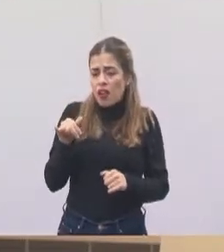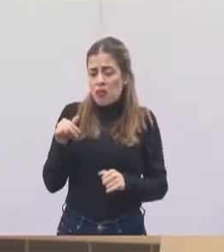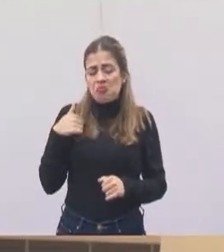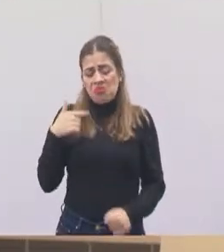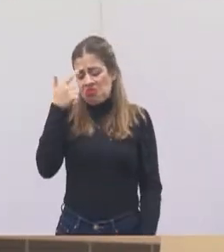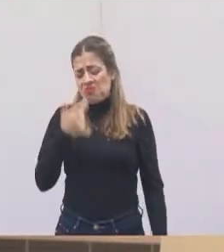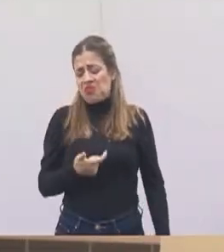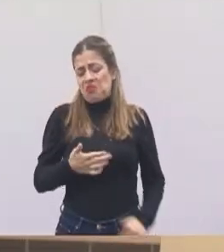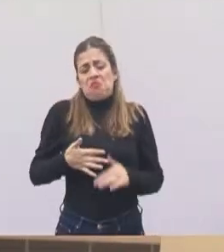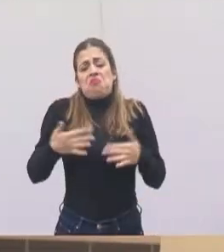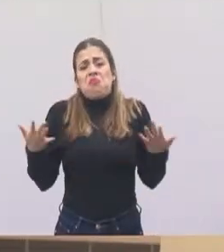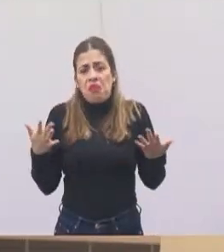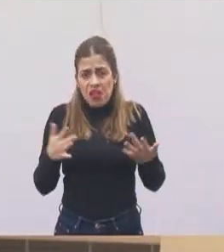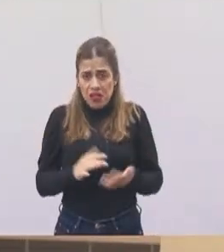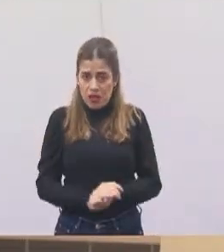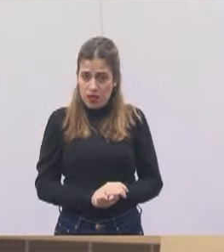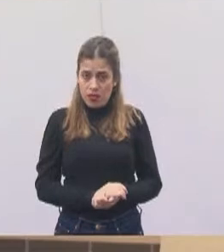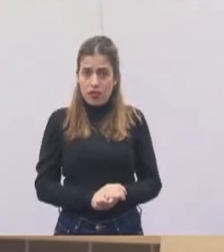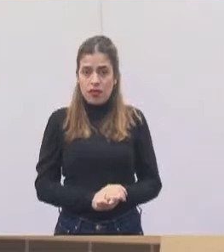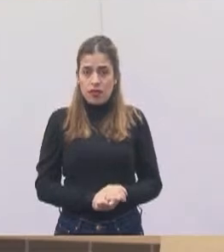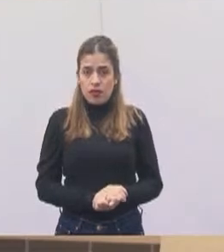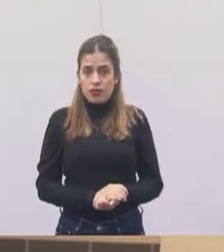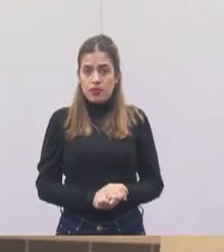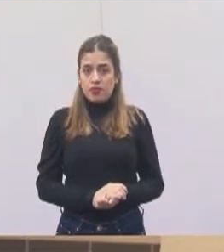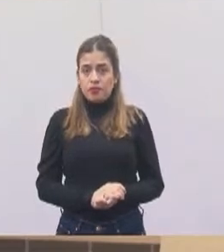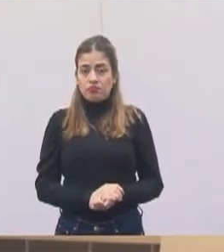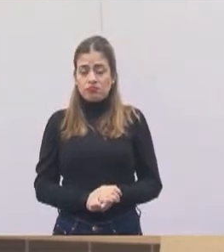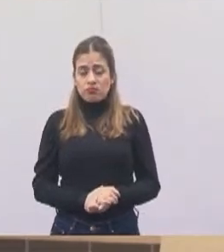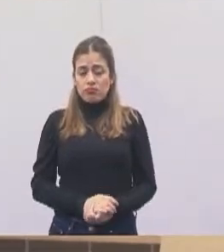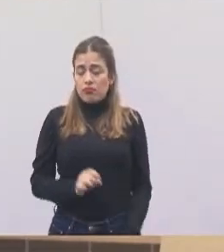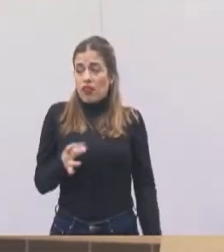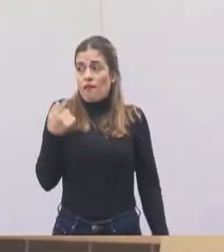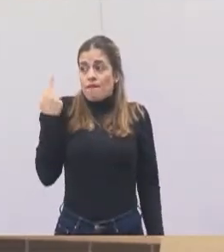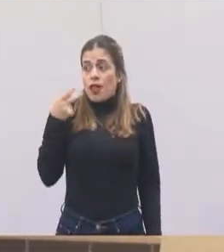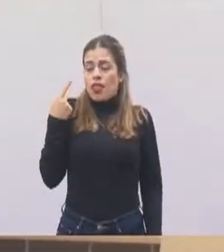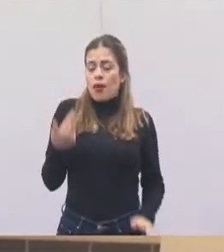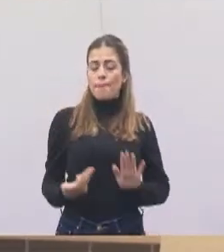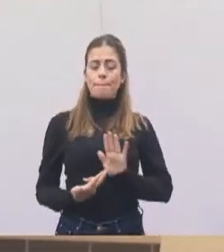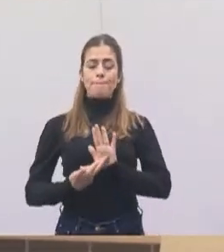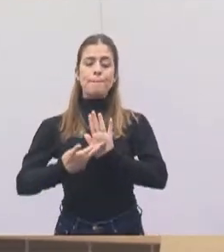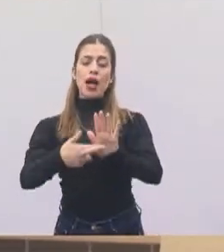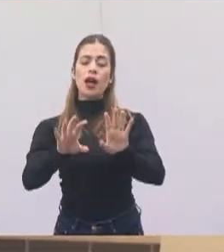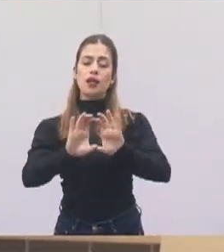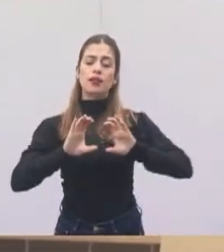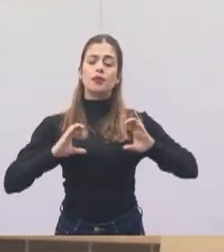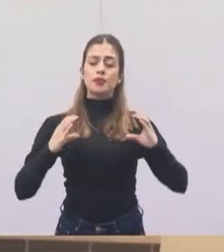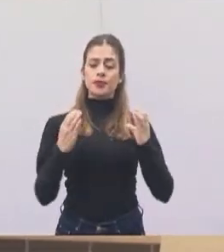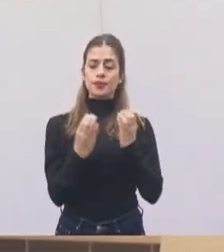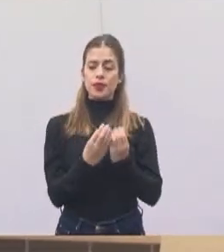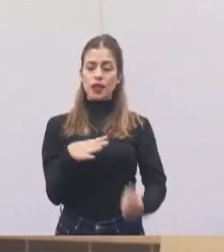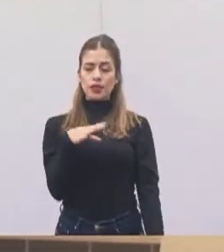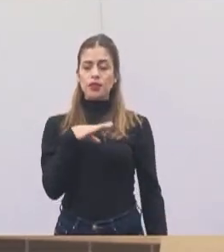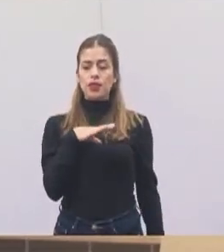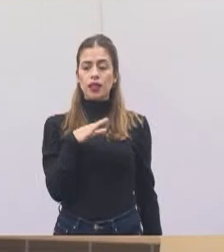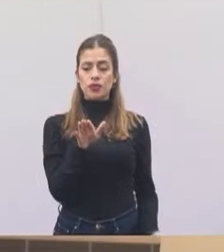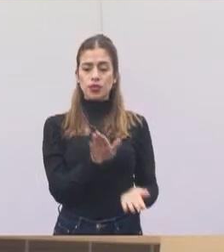Quem somos nós? Somos meros vereadores representando a comunidade de